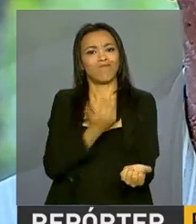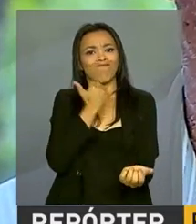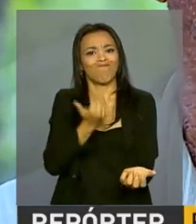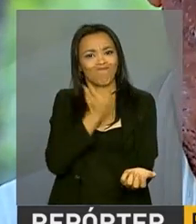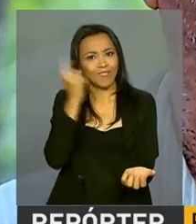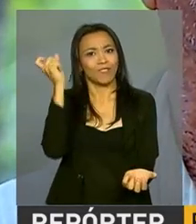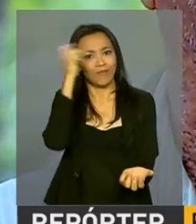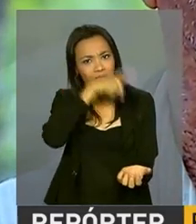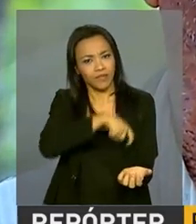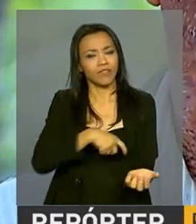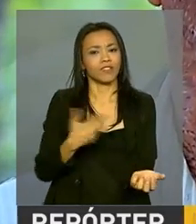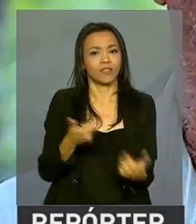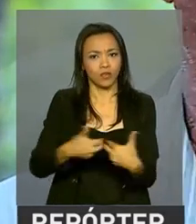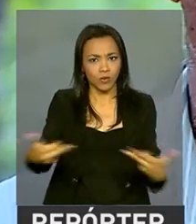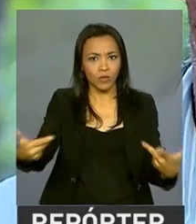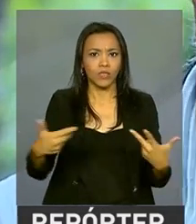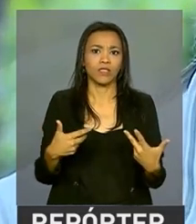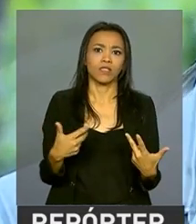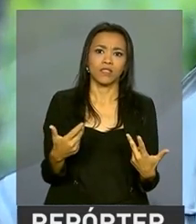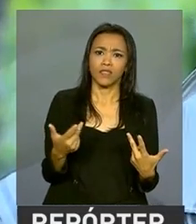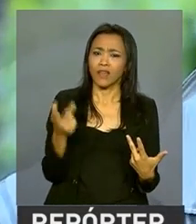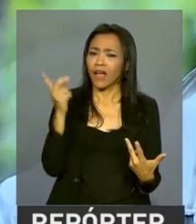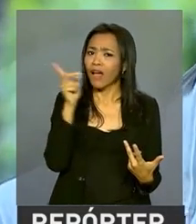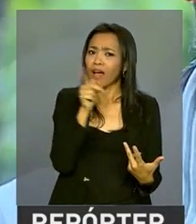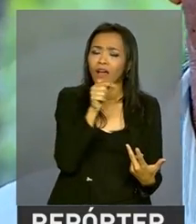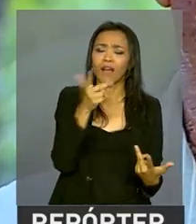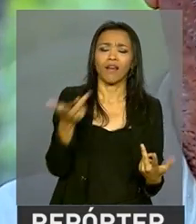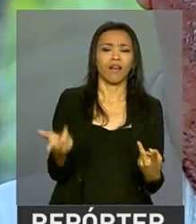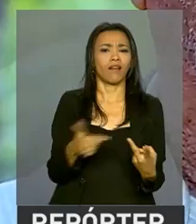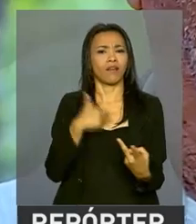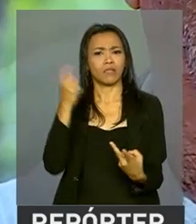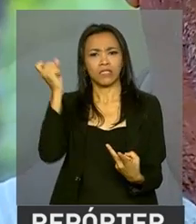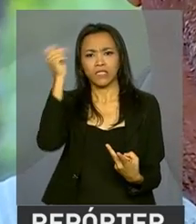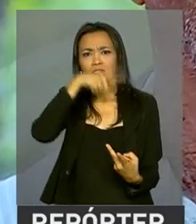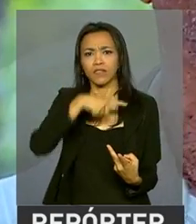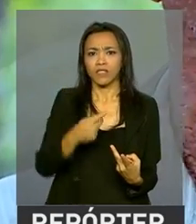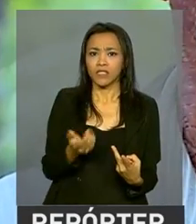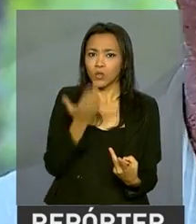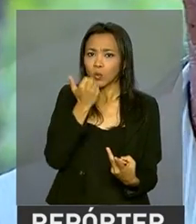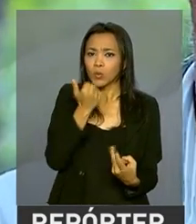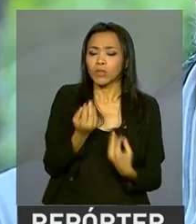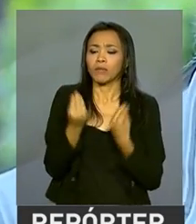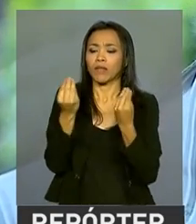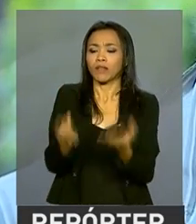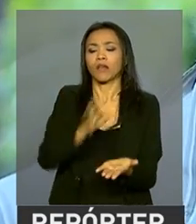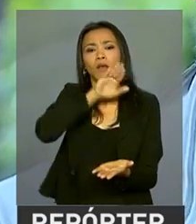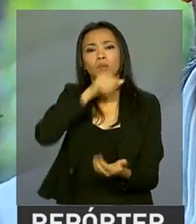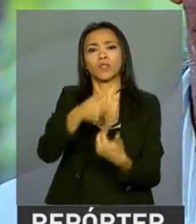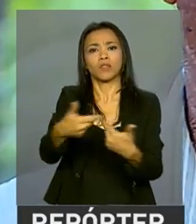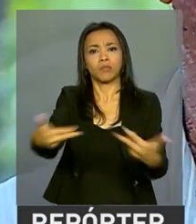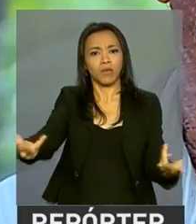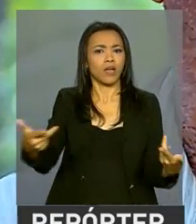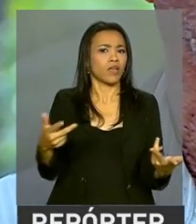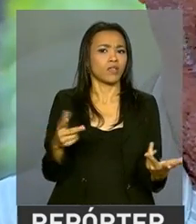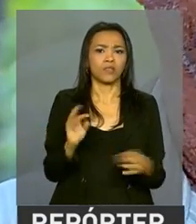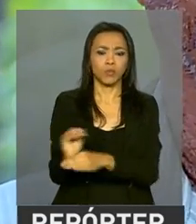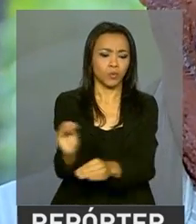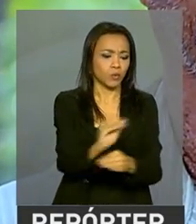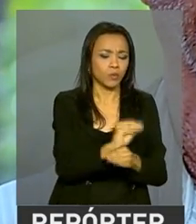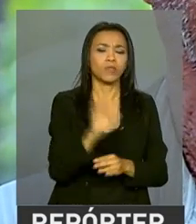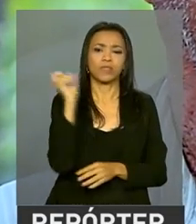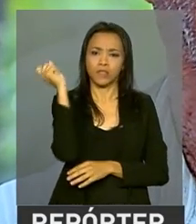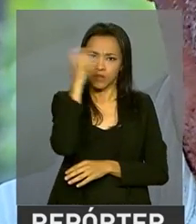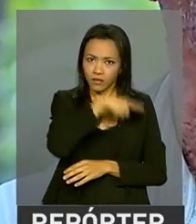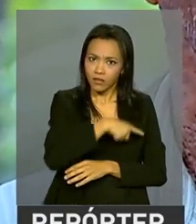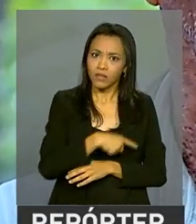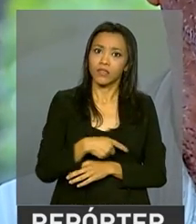vê, as coisas ficam mais difíceis. Fica difícil para a água, fica difícil para o alimento para o gado, fica difícil para a criação de tudo. E o seguinte,